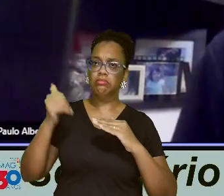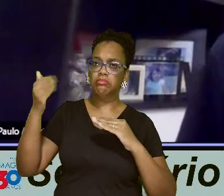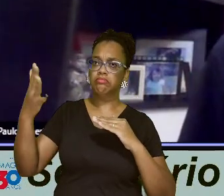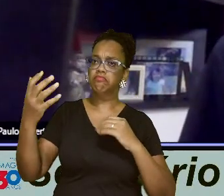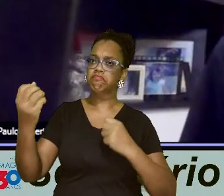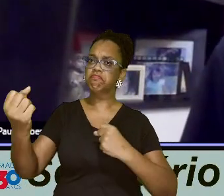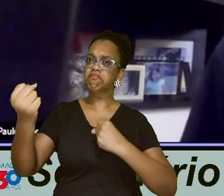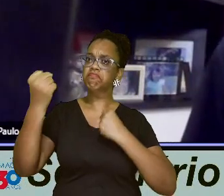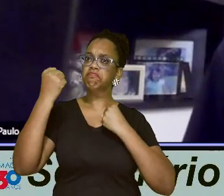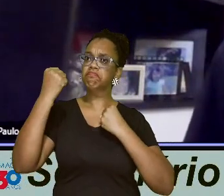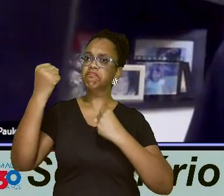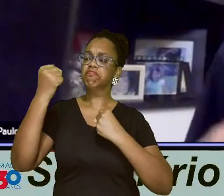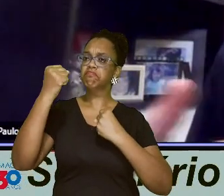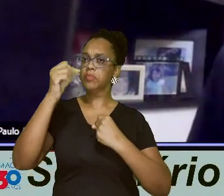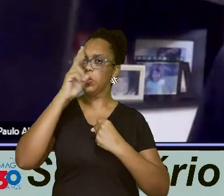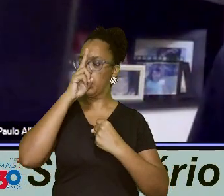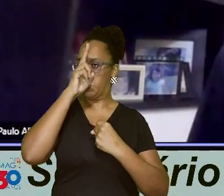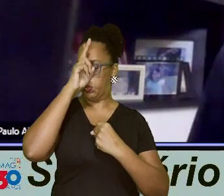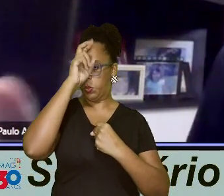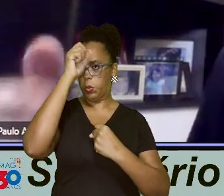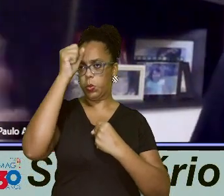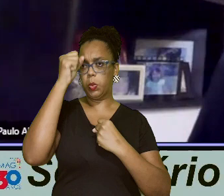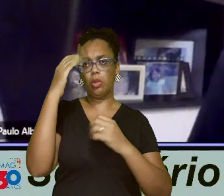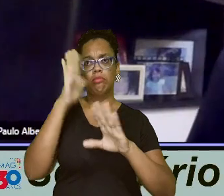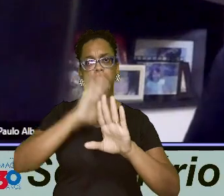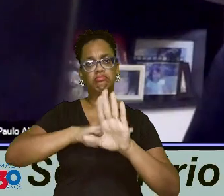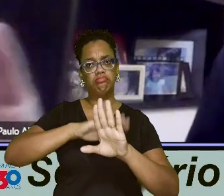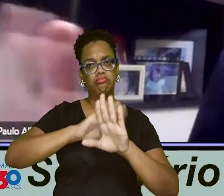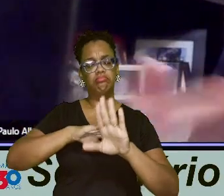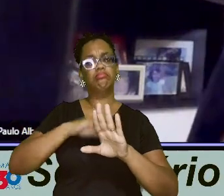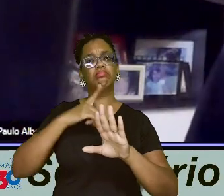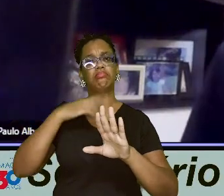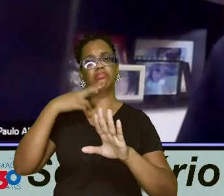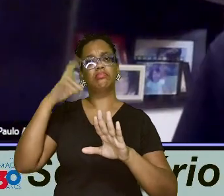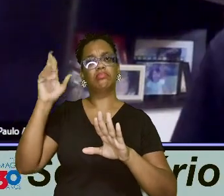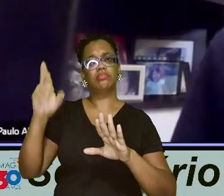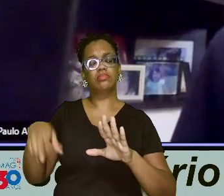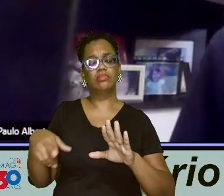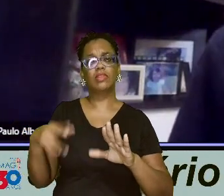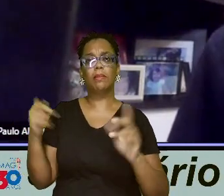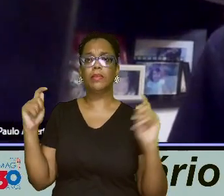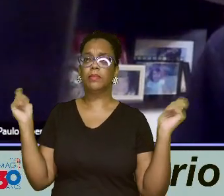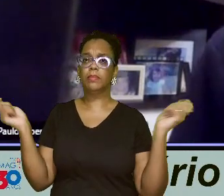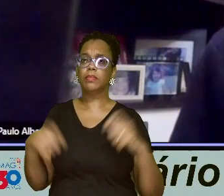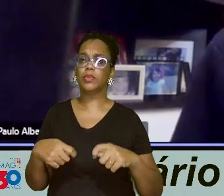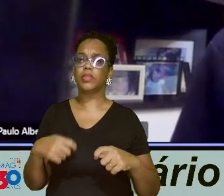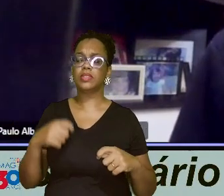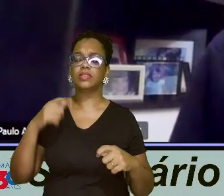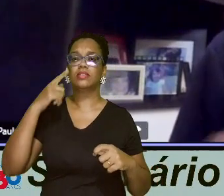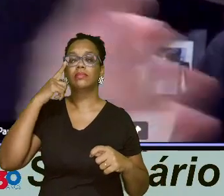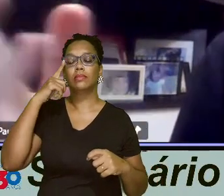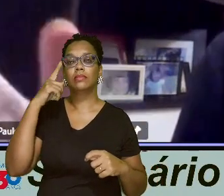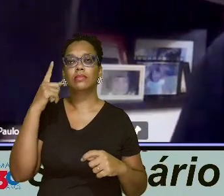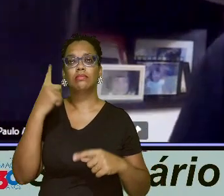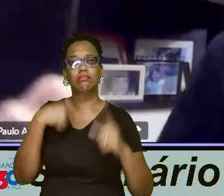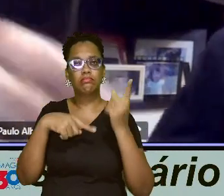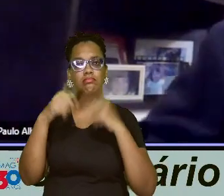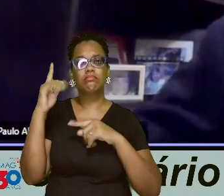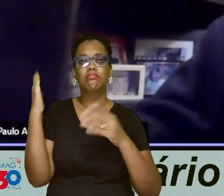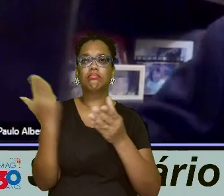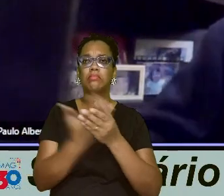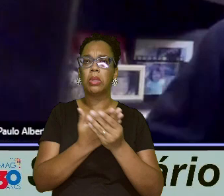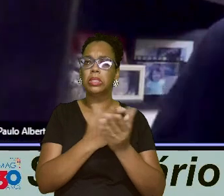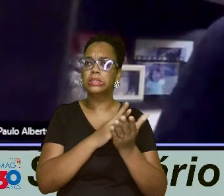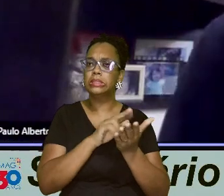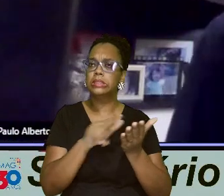e da potência desse precedente para efetivamente possibilitar a extinção de processos que não